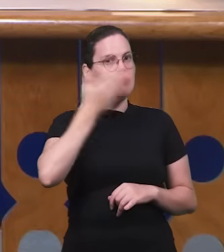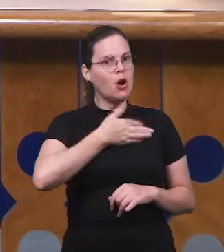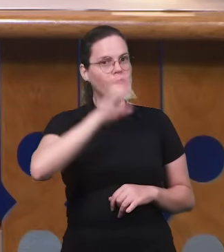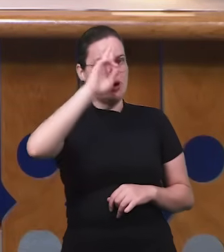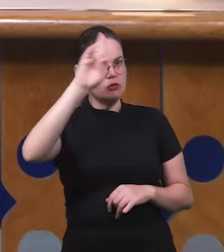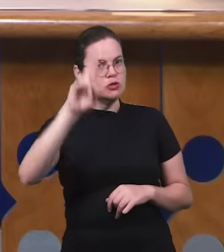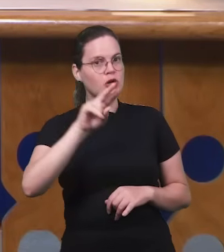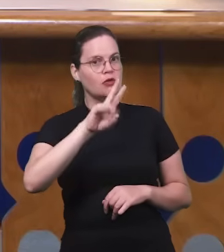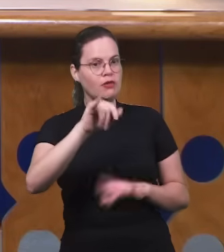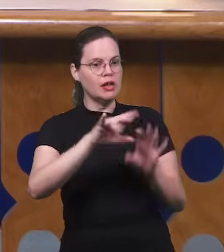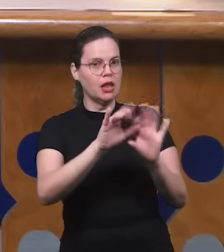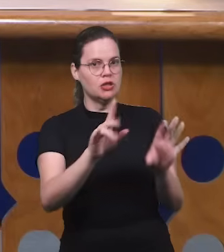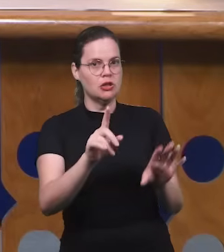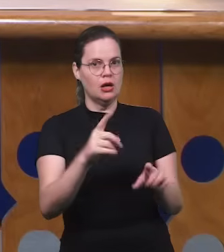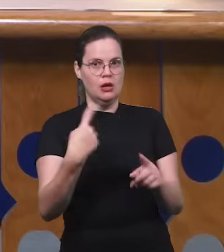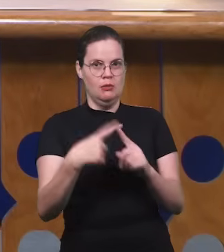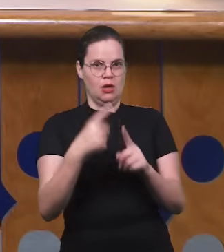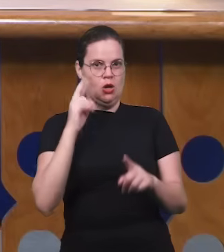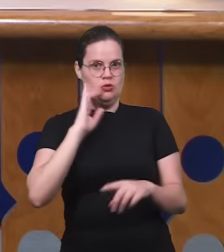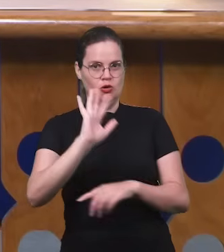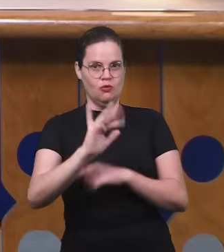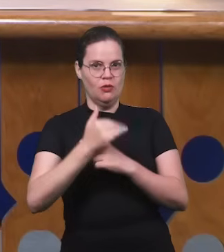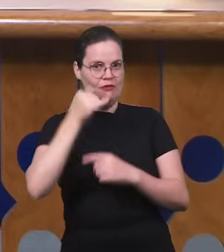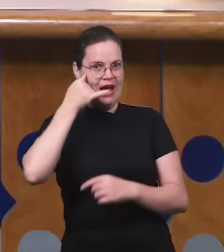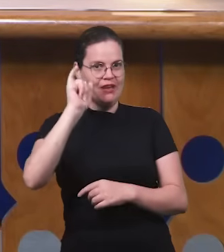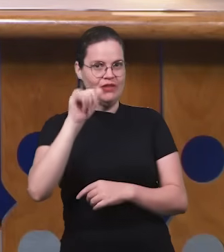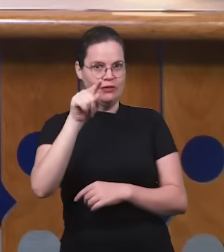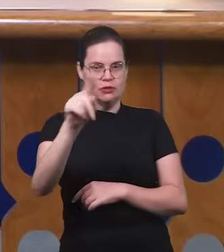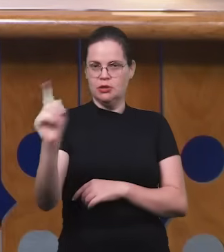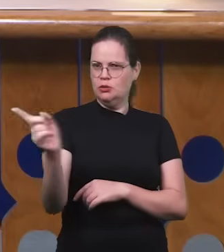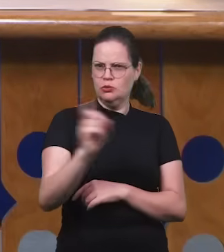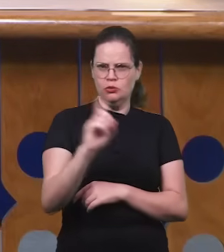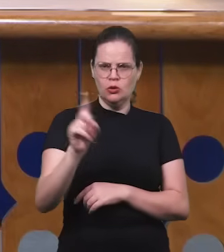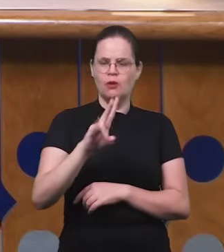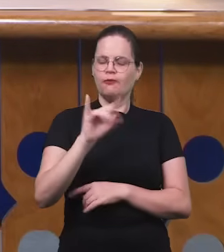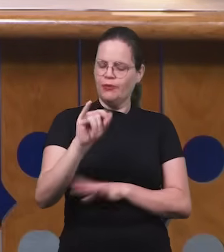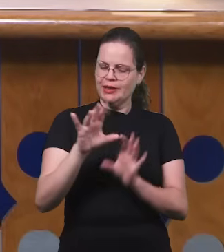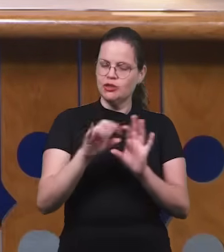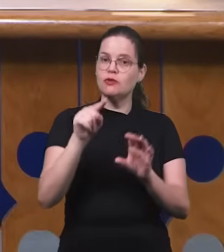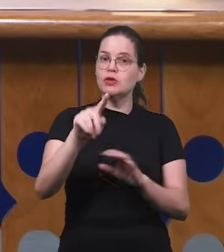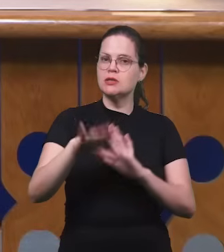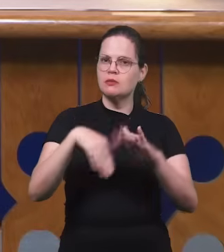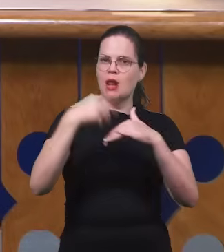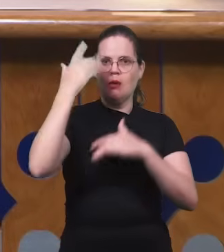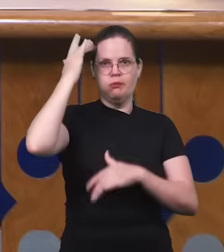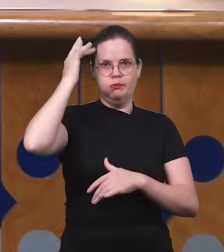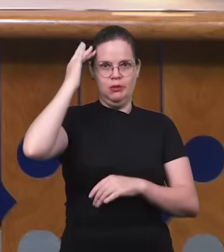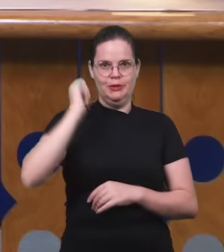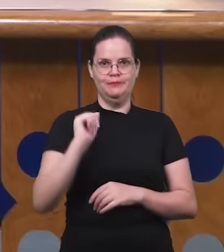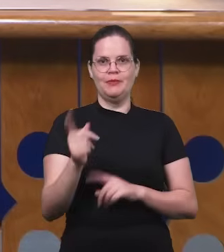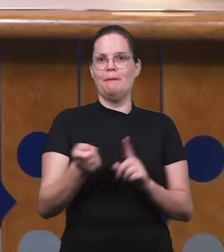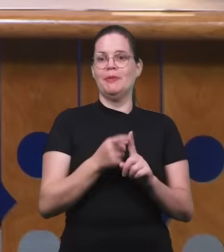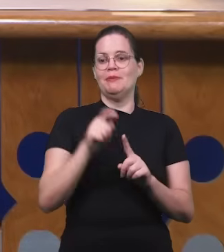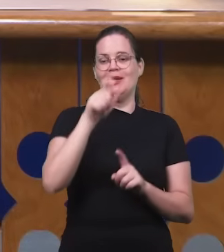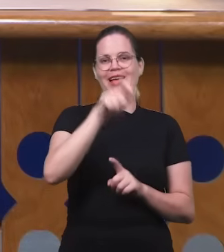vai te poupar disso, não poupou nenhum de nós sobre isso. Primeiro foi vendido pelos irmãos, pela inveja,